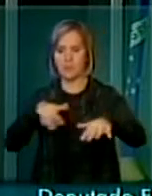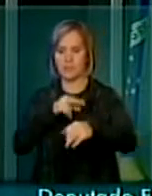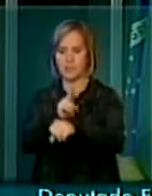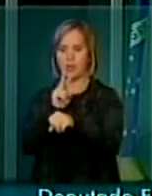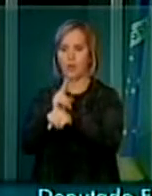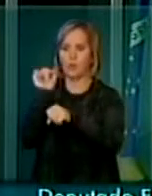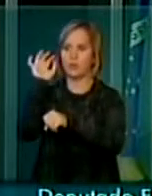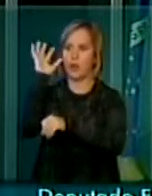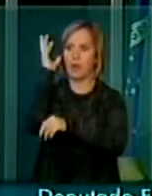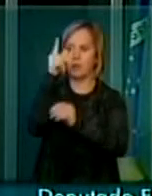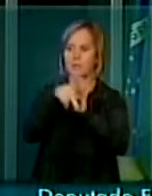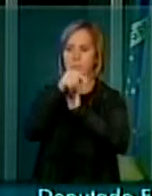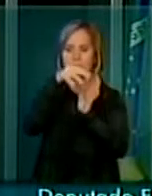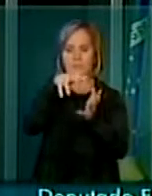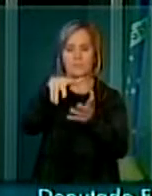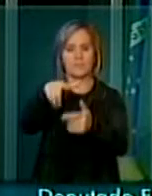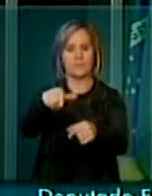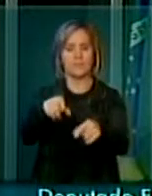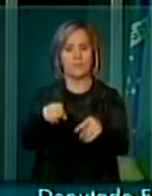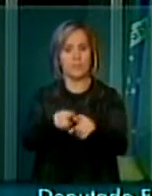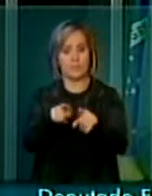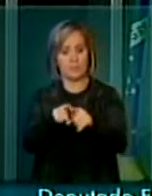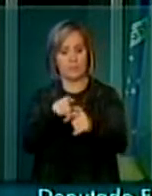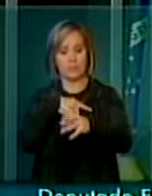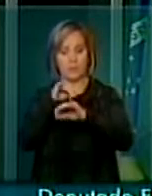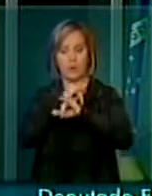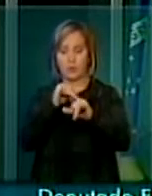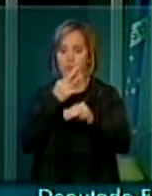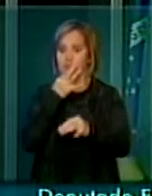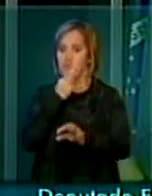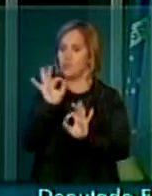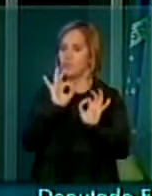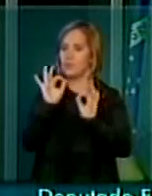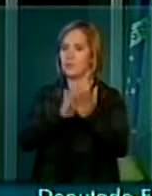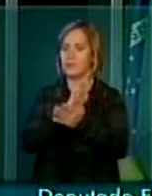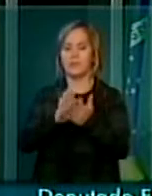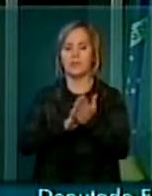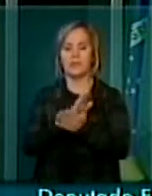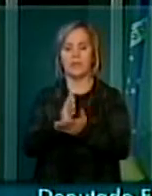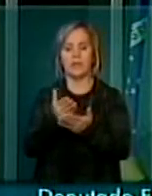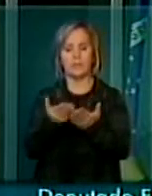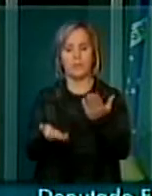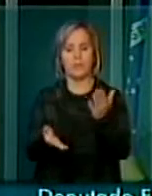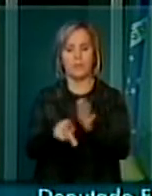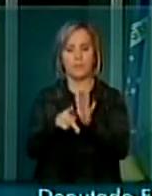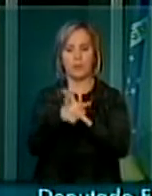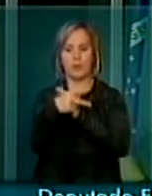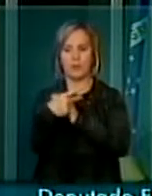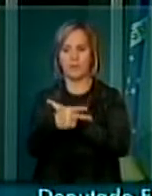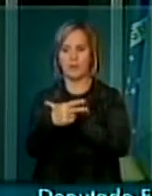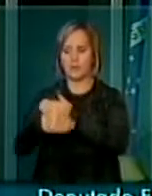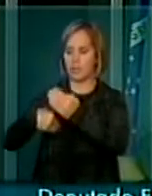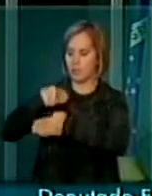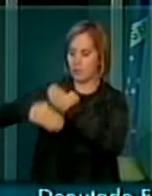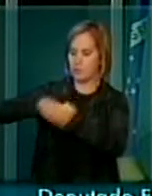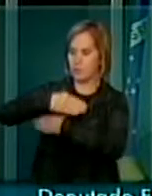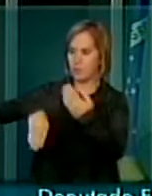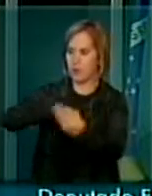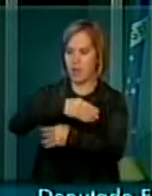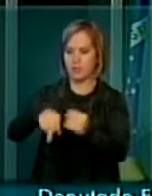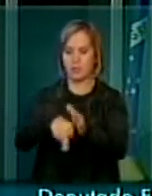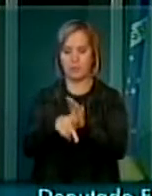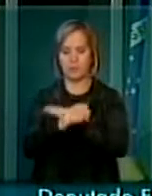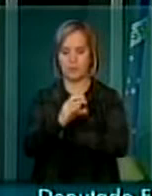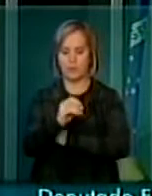planeta. Os cientistas confessaram que não tinham conhecimento se era uma significativa da circulação ou não,